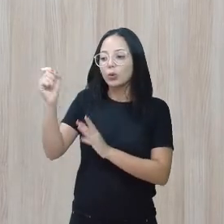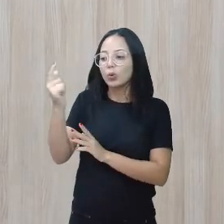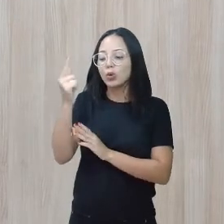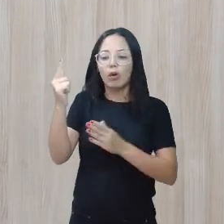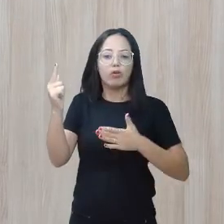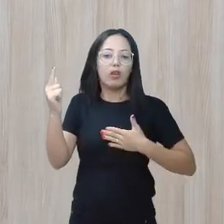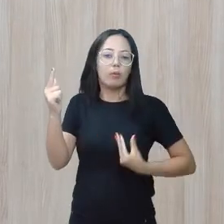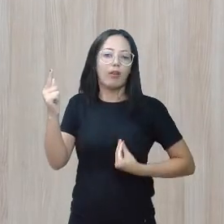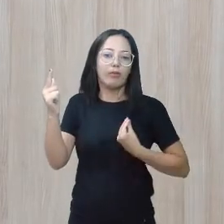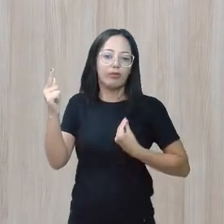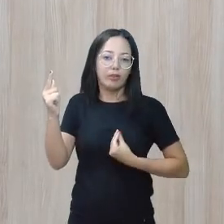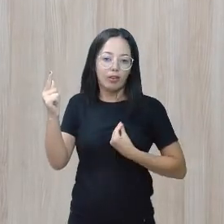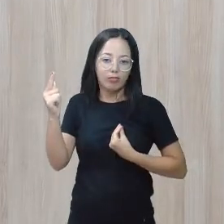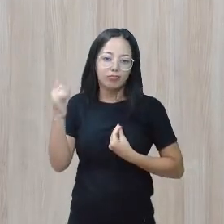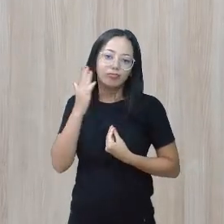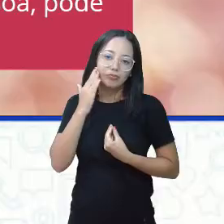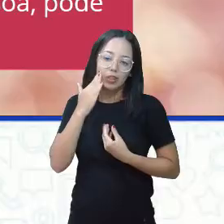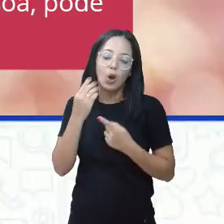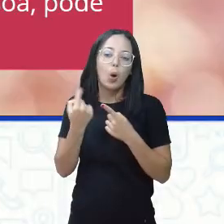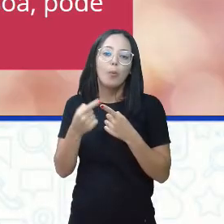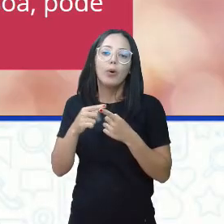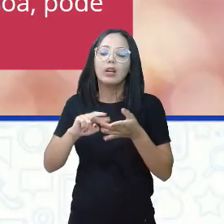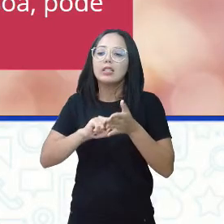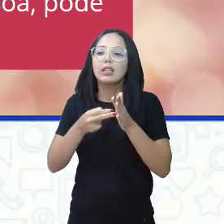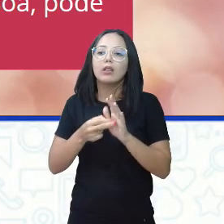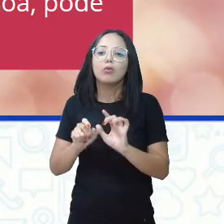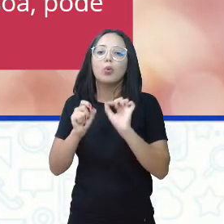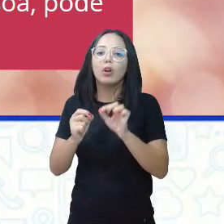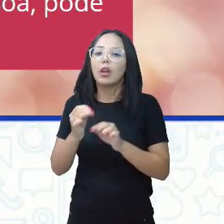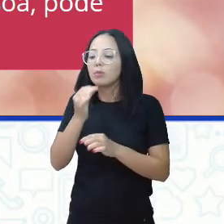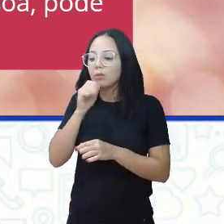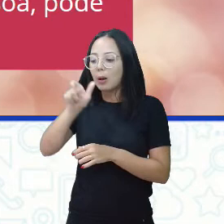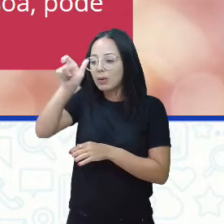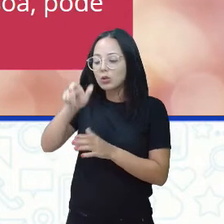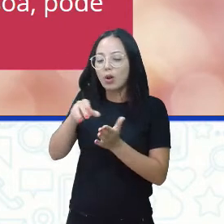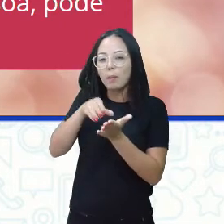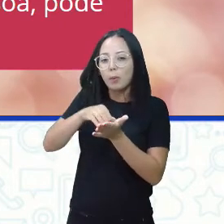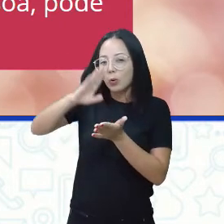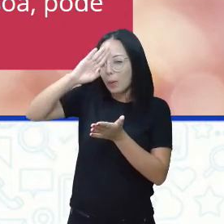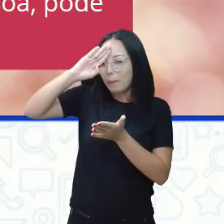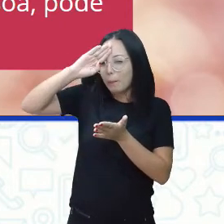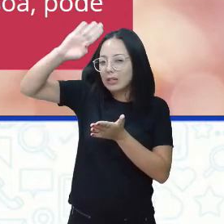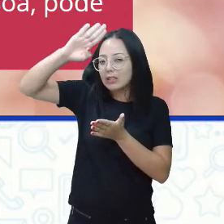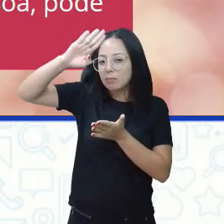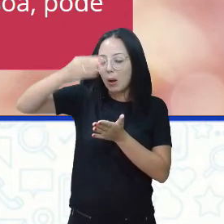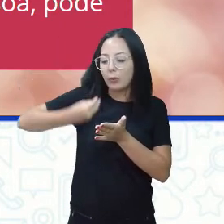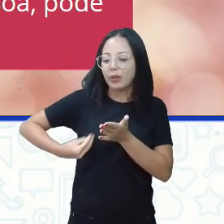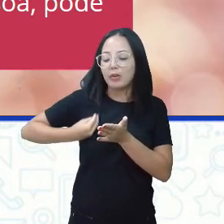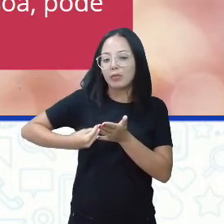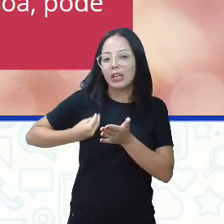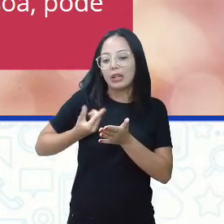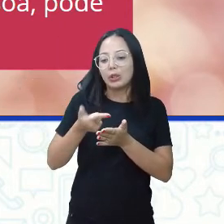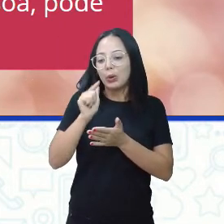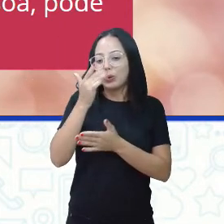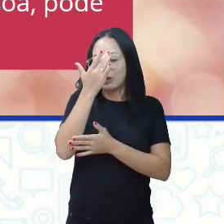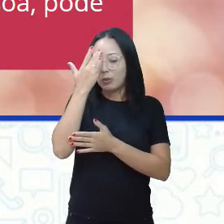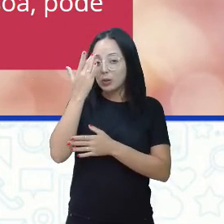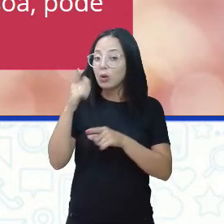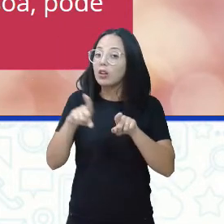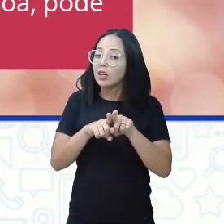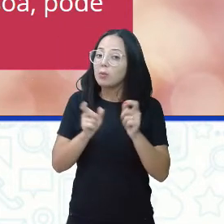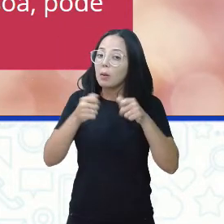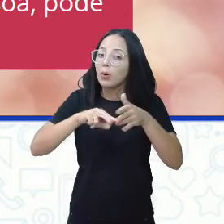vida. O sol, neste caso, significa que alguém é o centro ou o ponto principal da vida de uma outra pessoa. Pode